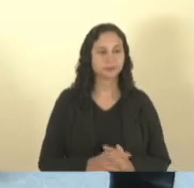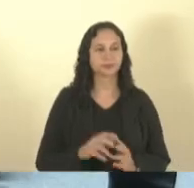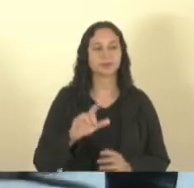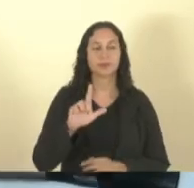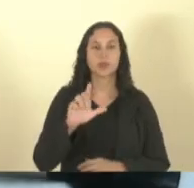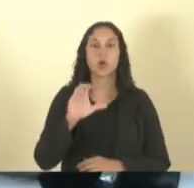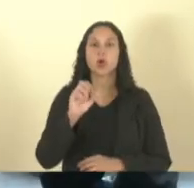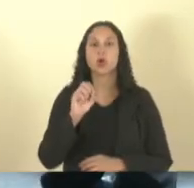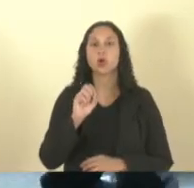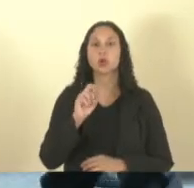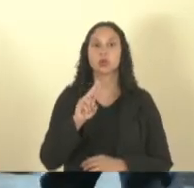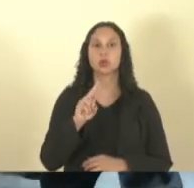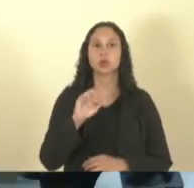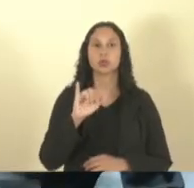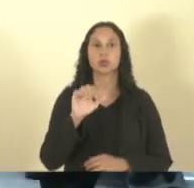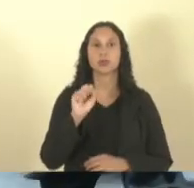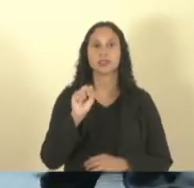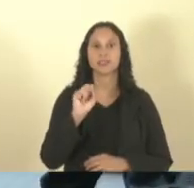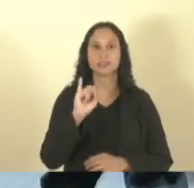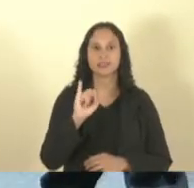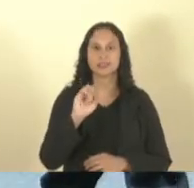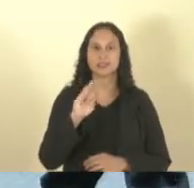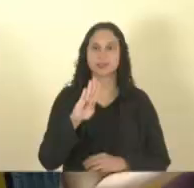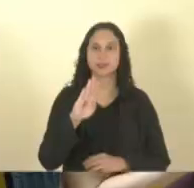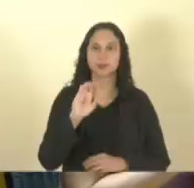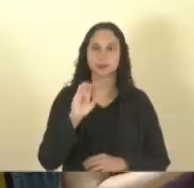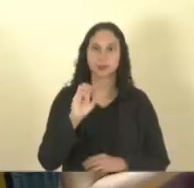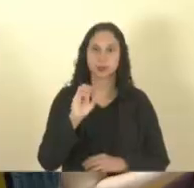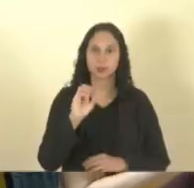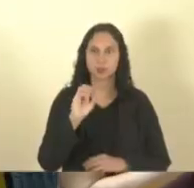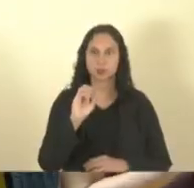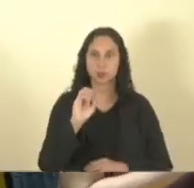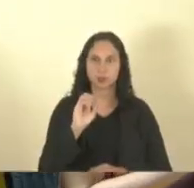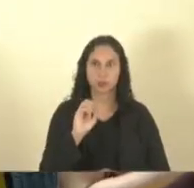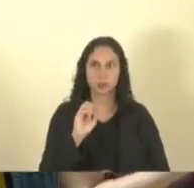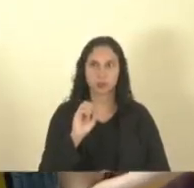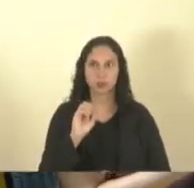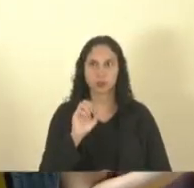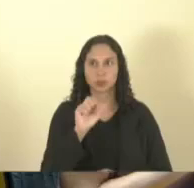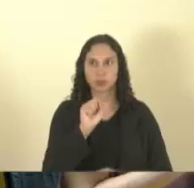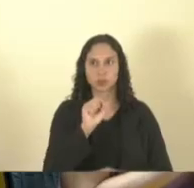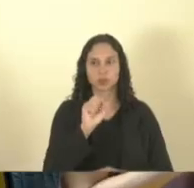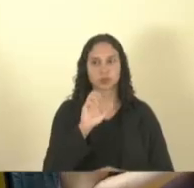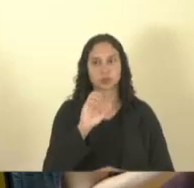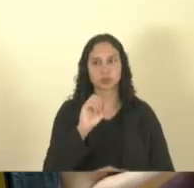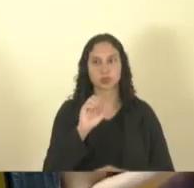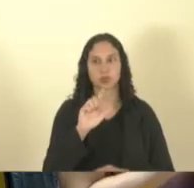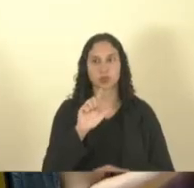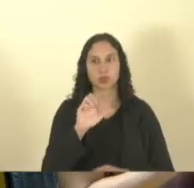Louise Bussolotti.